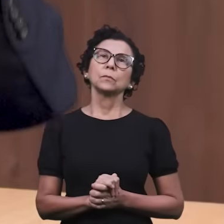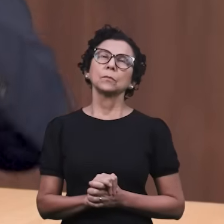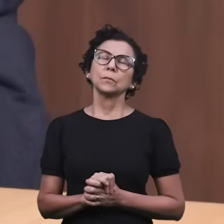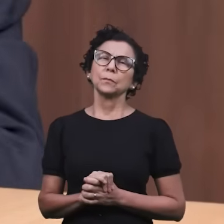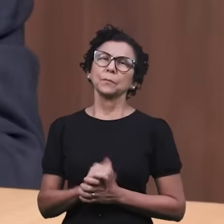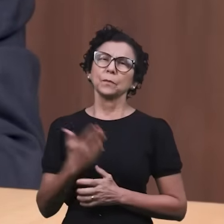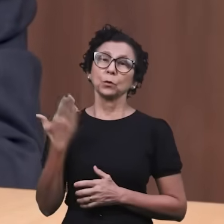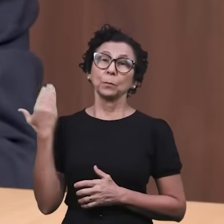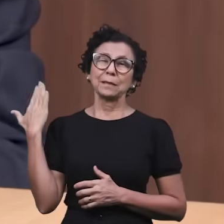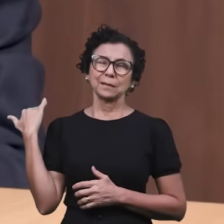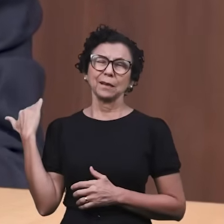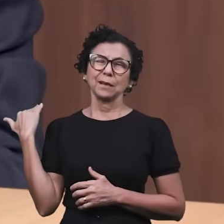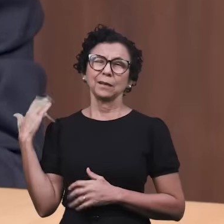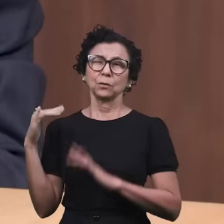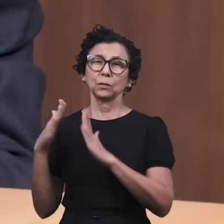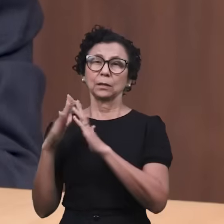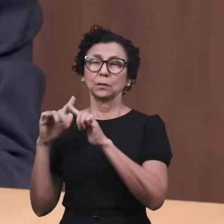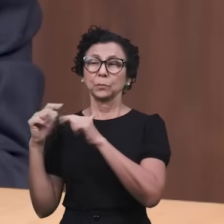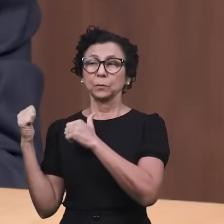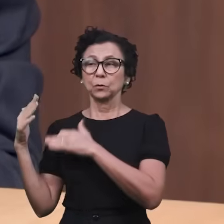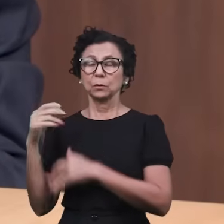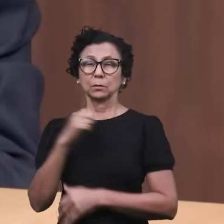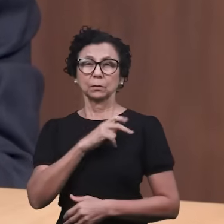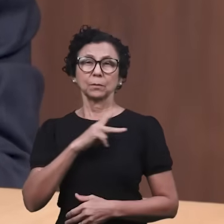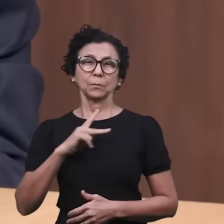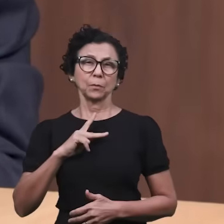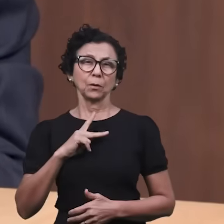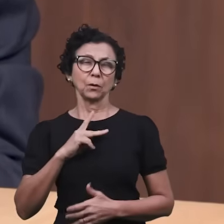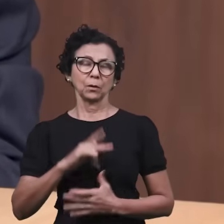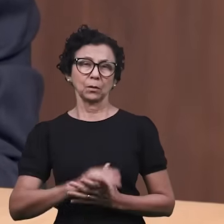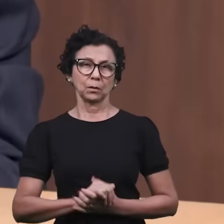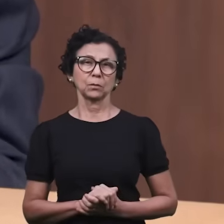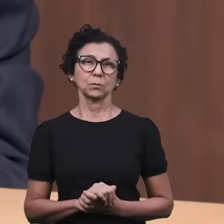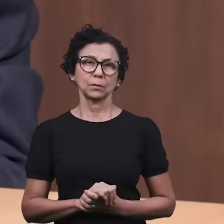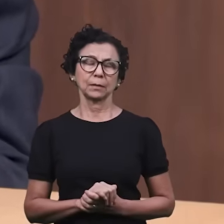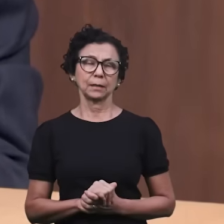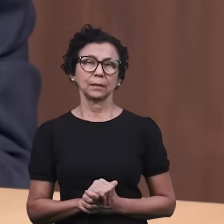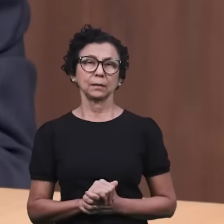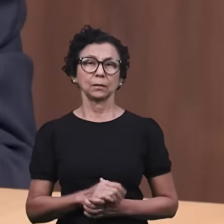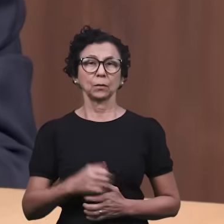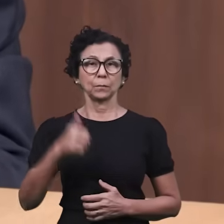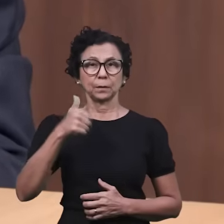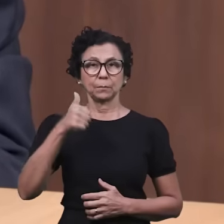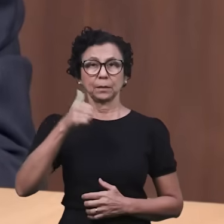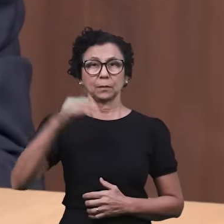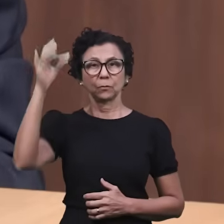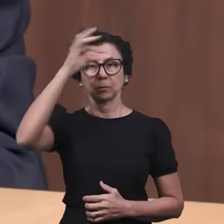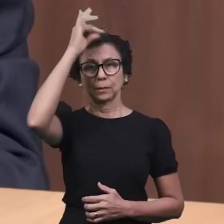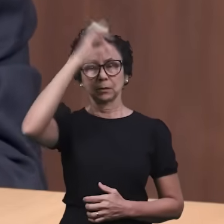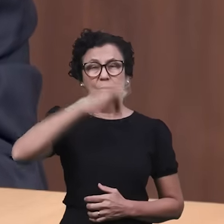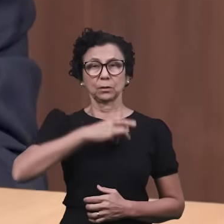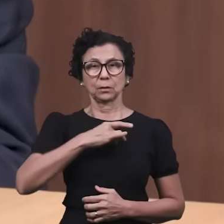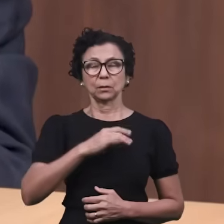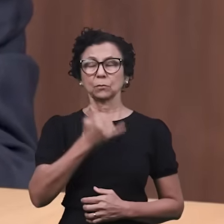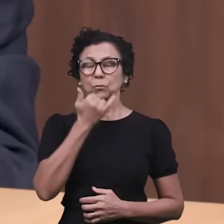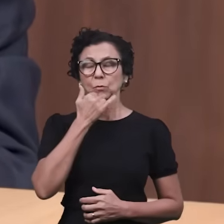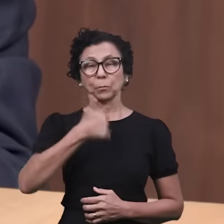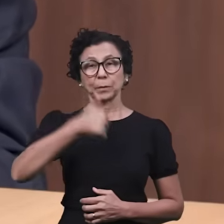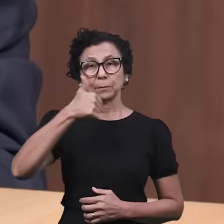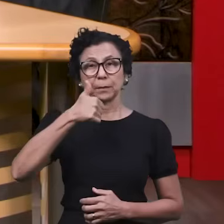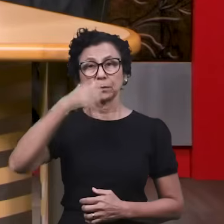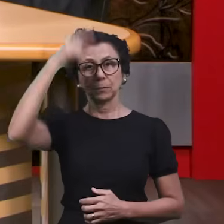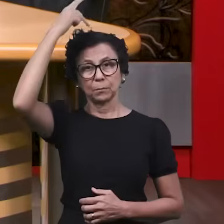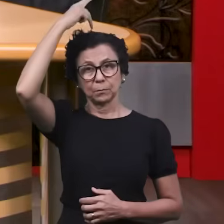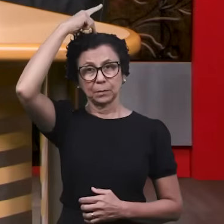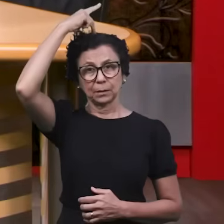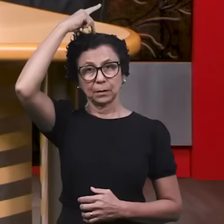igreja primitiva, o batismo com o Espírito Santo veio antes da doutrina, porque primeiro veio o Pentecostes, para depois